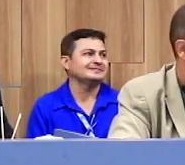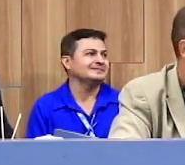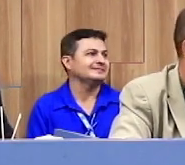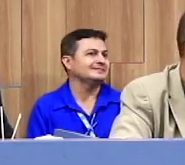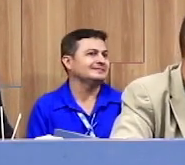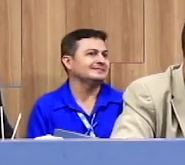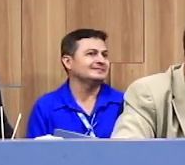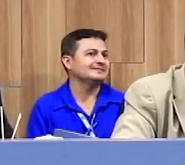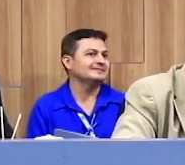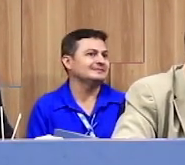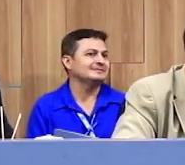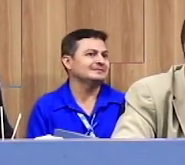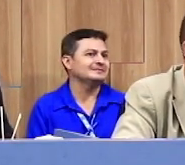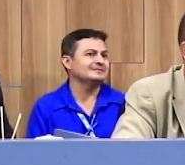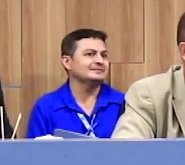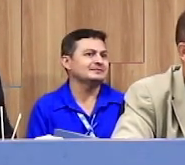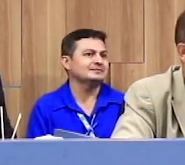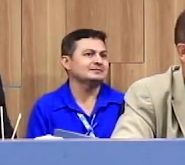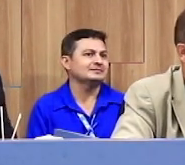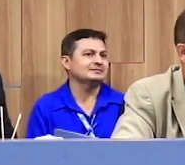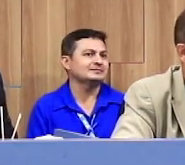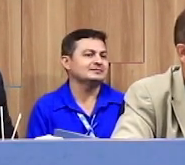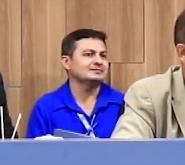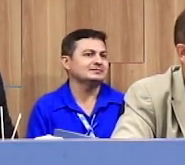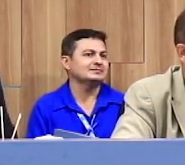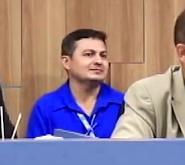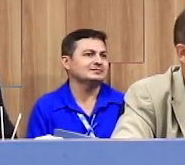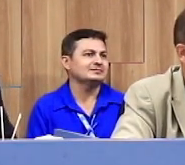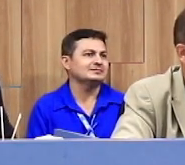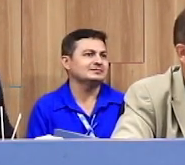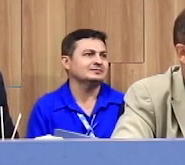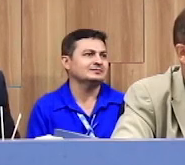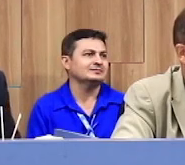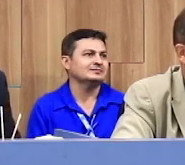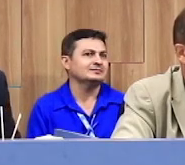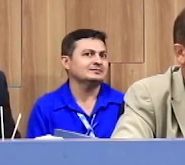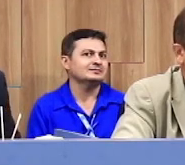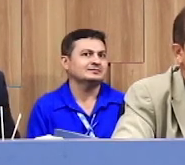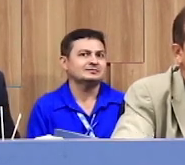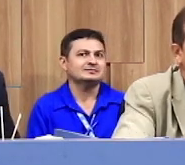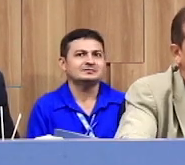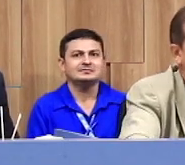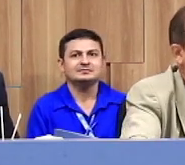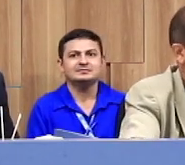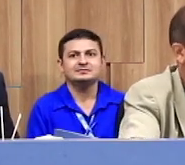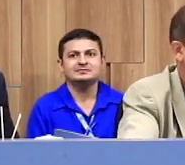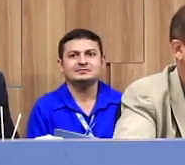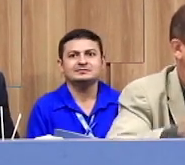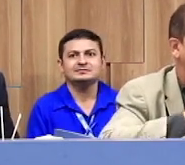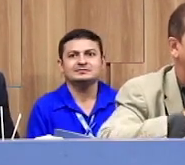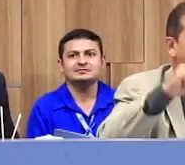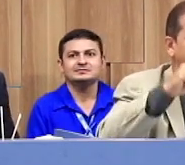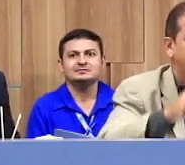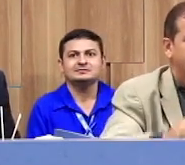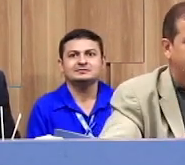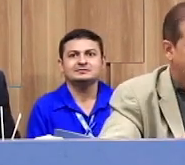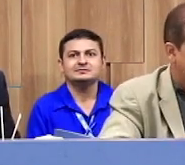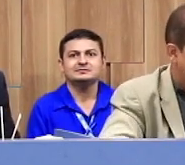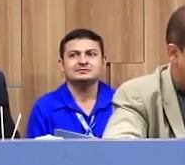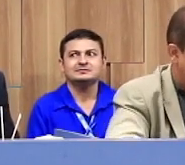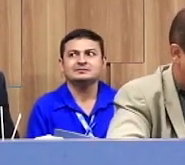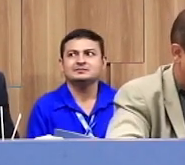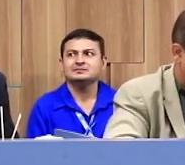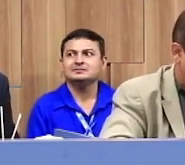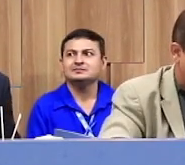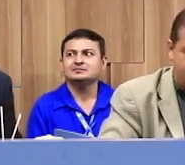presidente mais alto Eu voto sim senhor presidente Obrigado encerrou aqui a votação ané